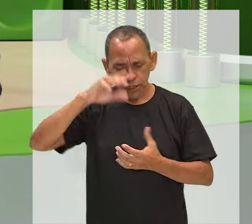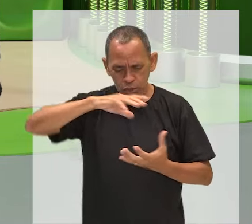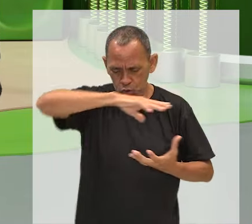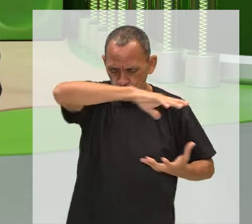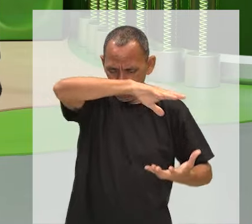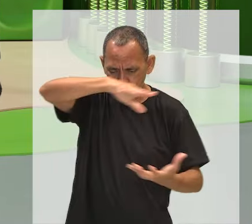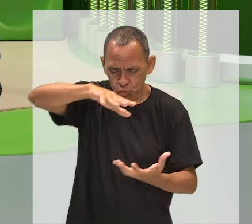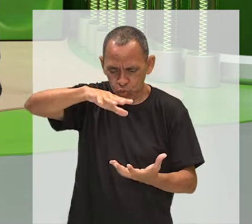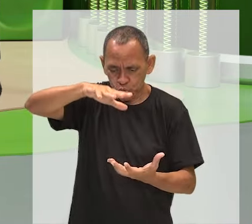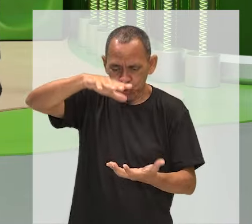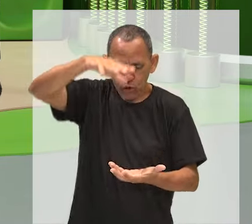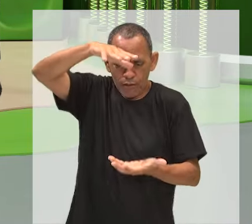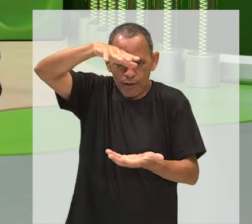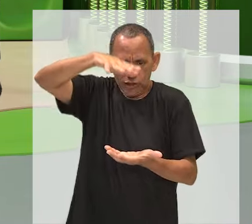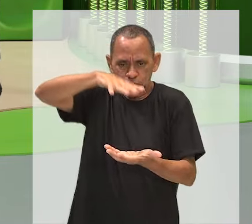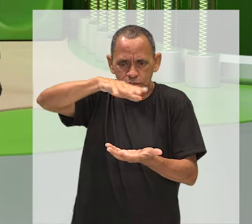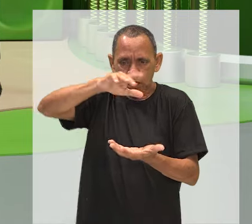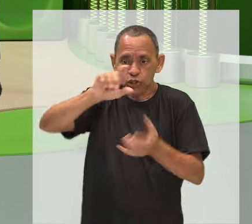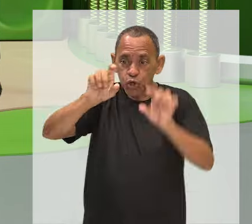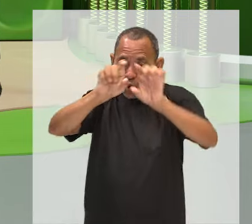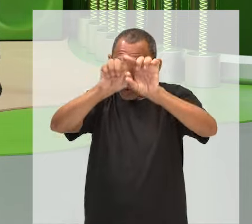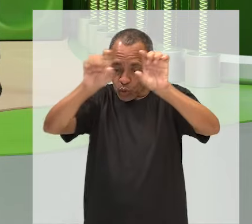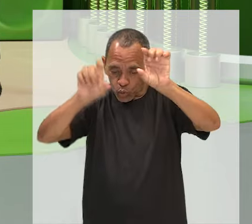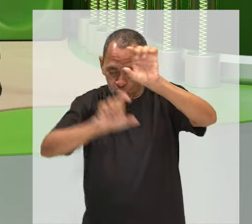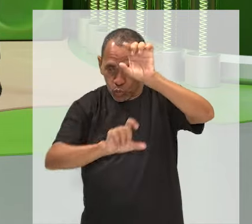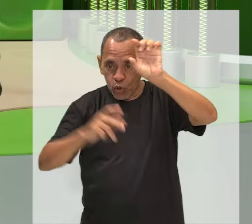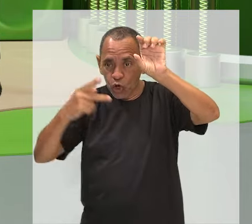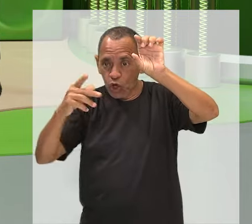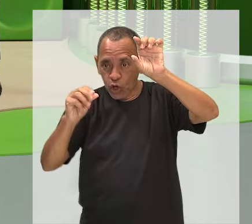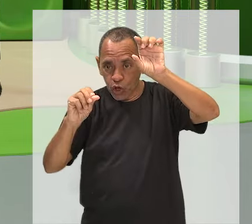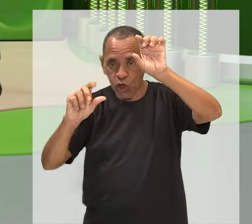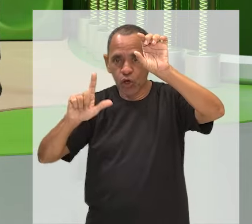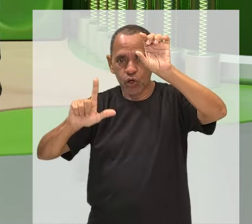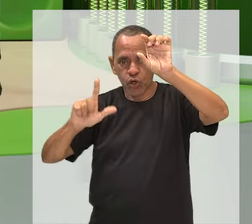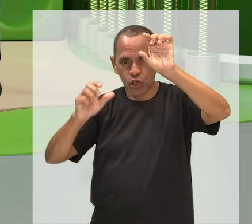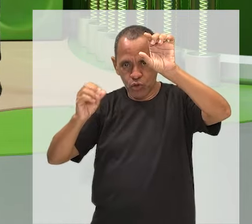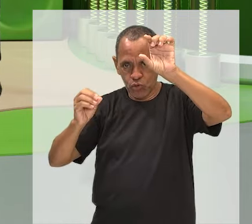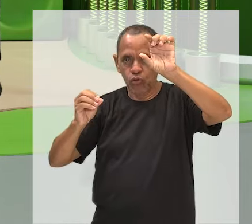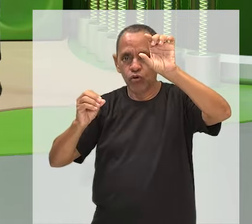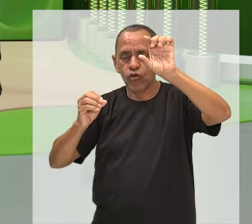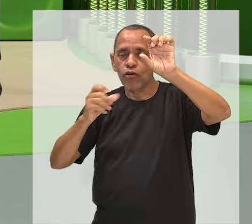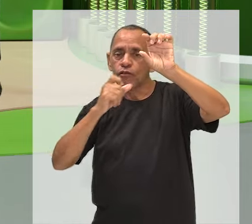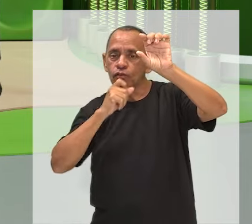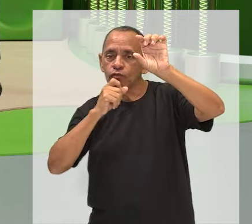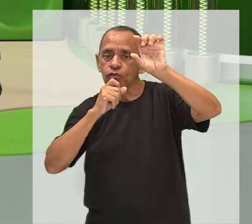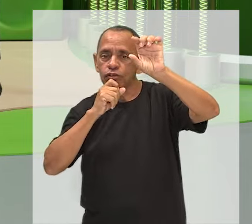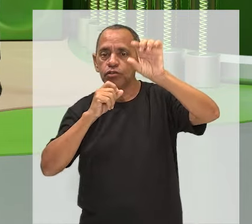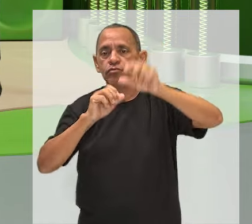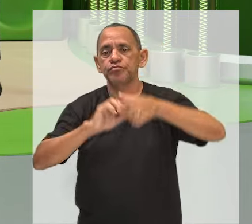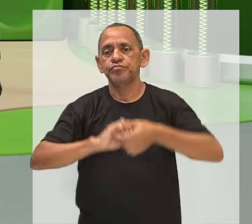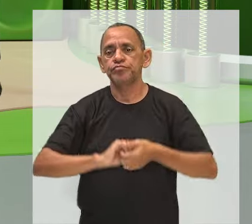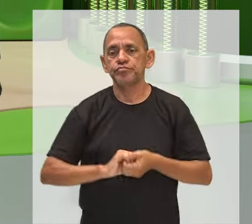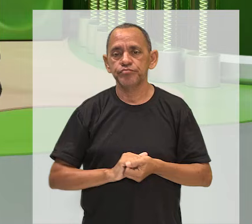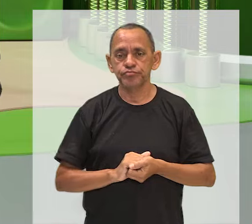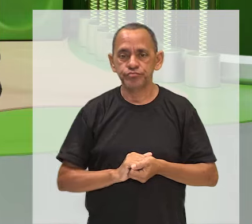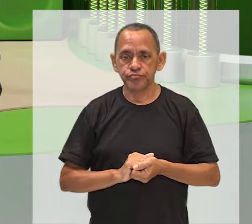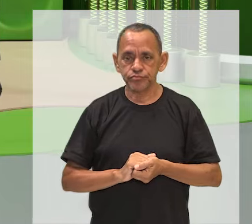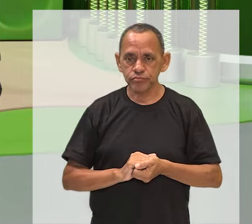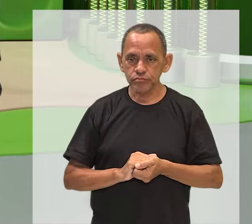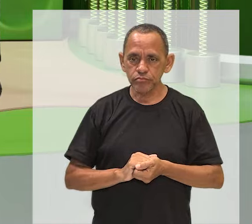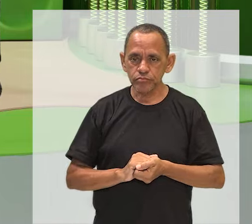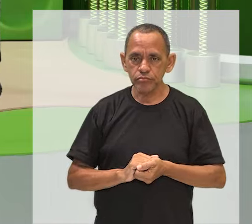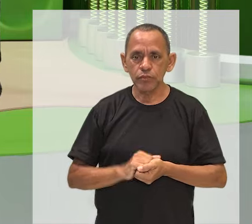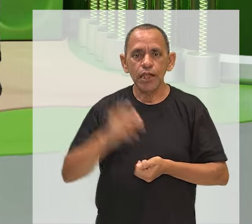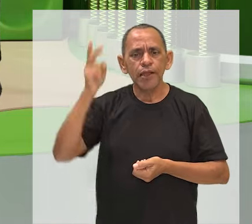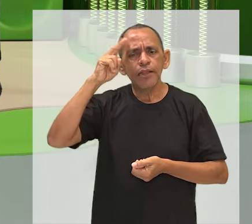ou tropicais que são mais quentes, ficaria cada vez mais quente, né? Então, falando ainda sobre essas células, a